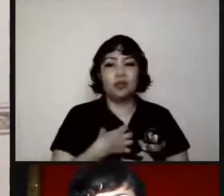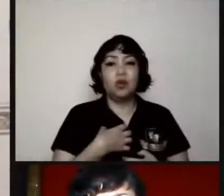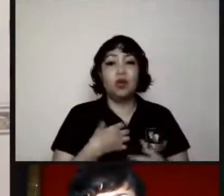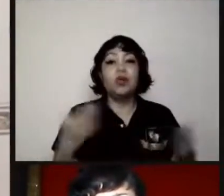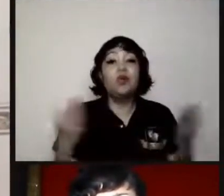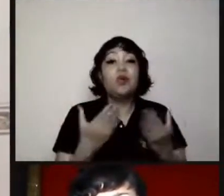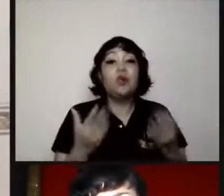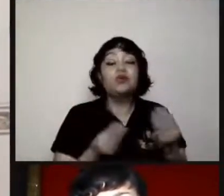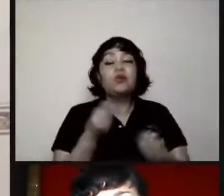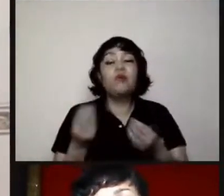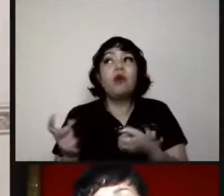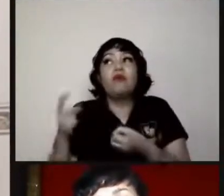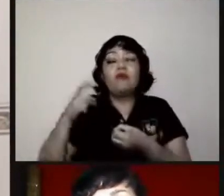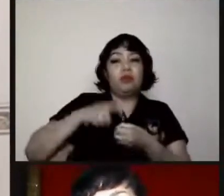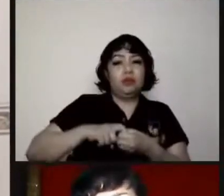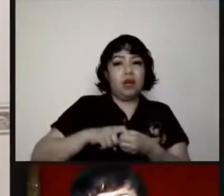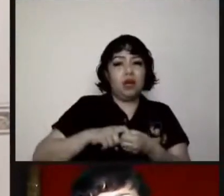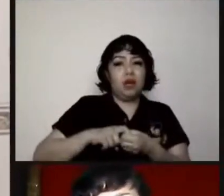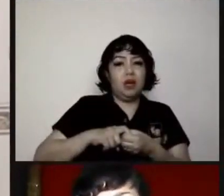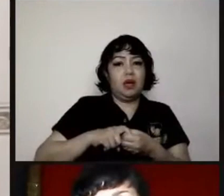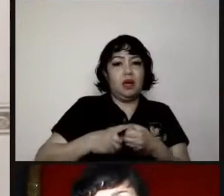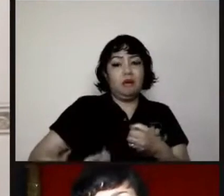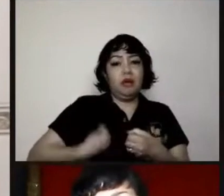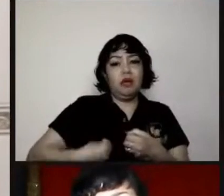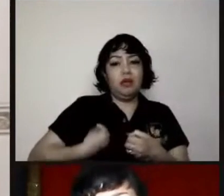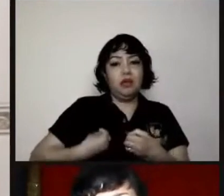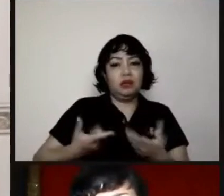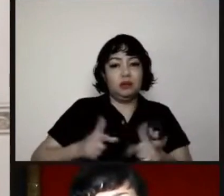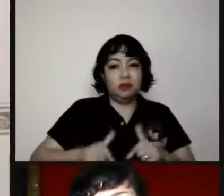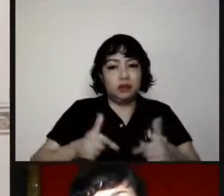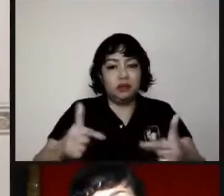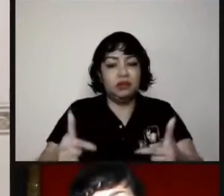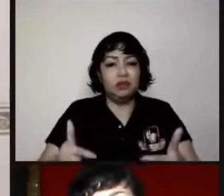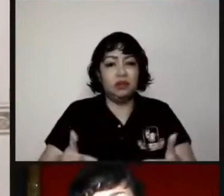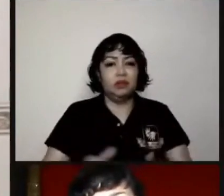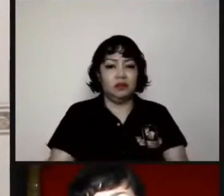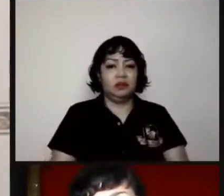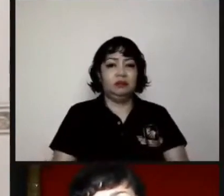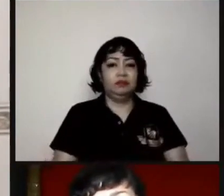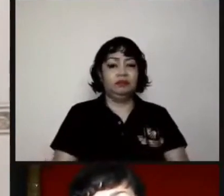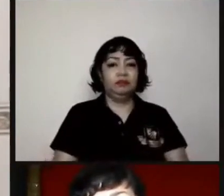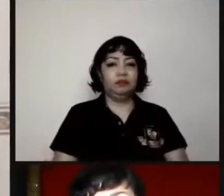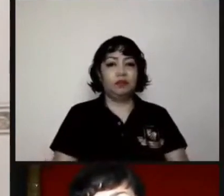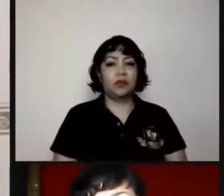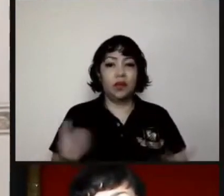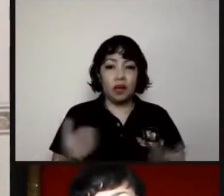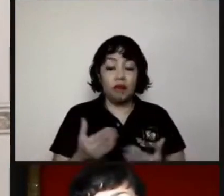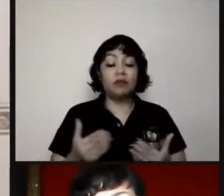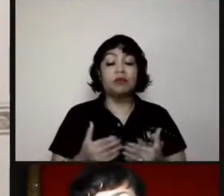é esse olhar hoje, né, depois desse período que a gente ficou em casa, e agora a gente